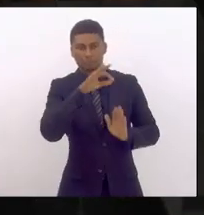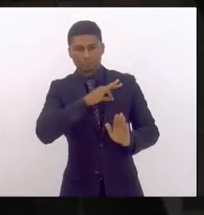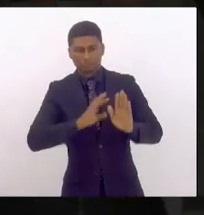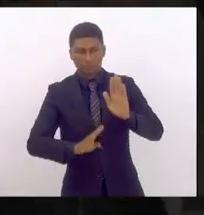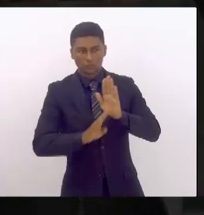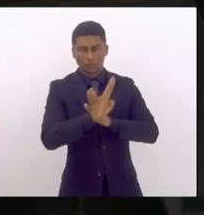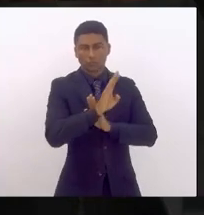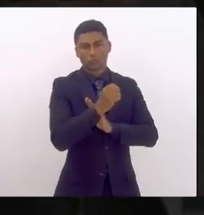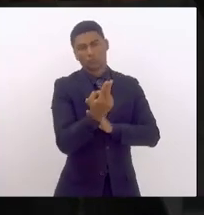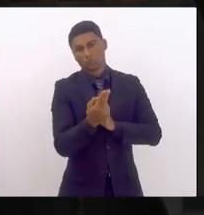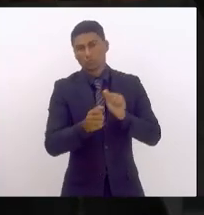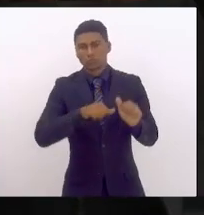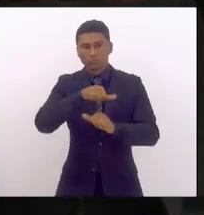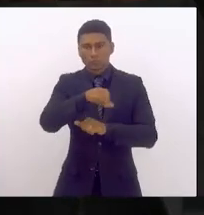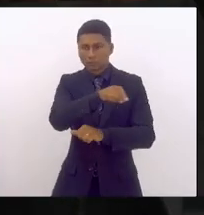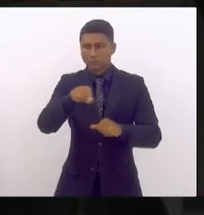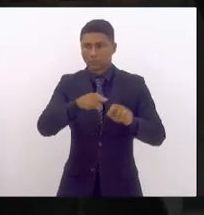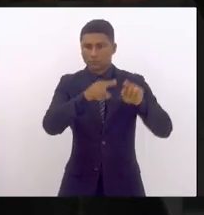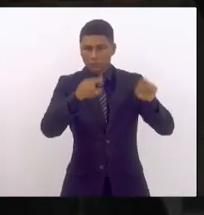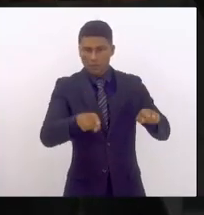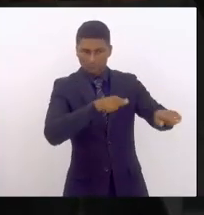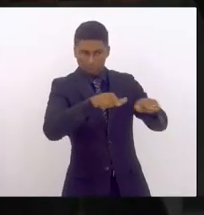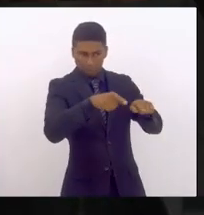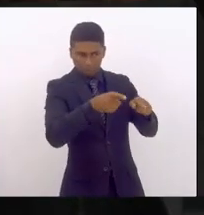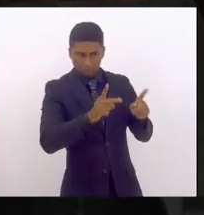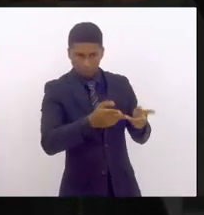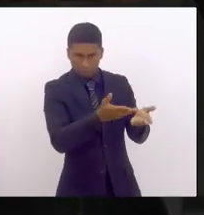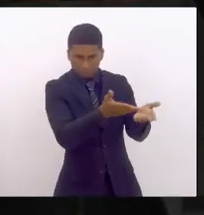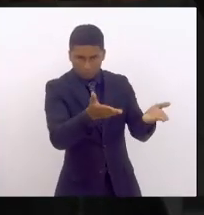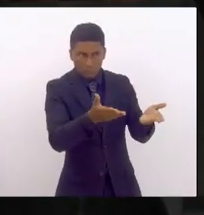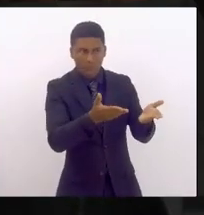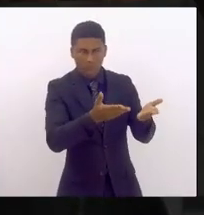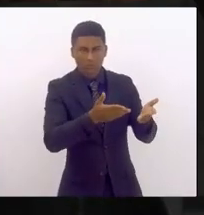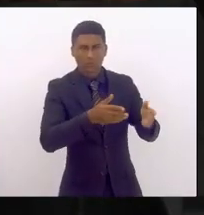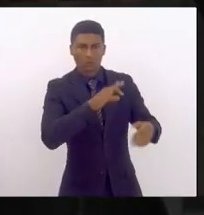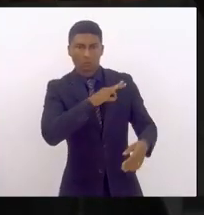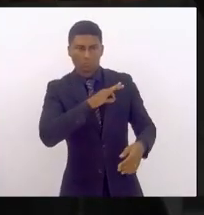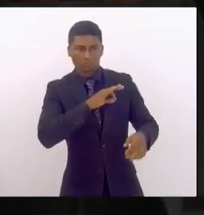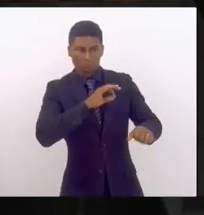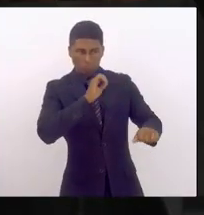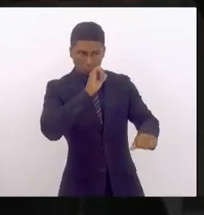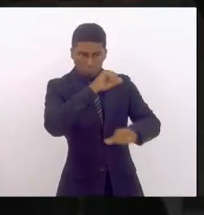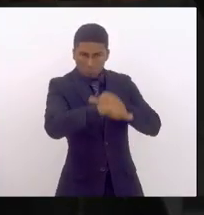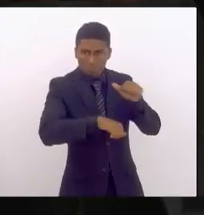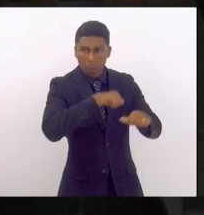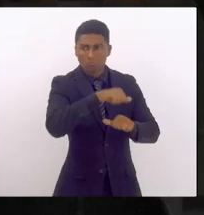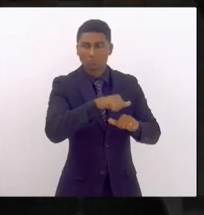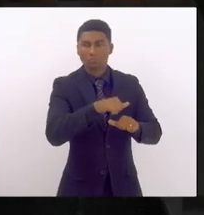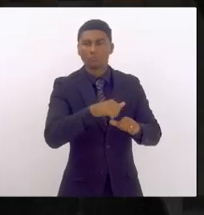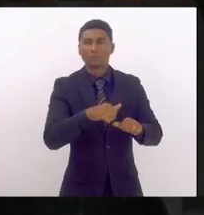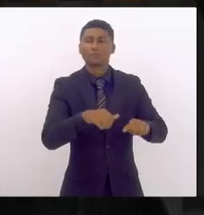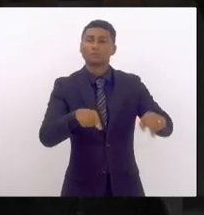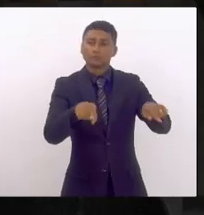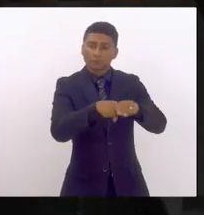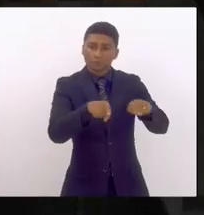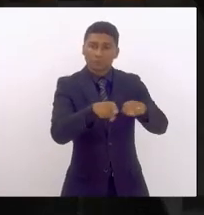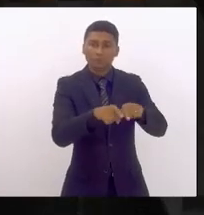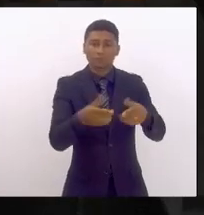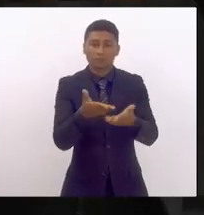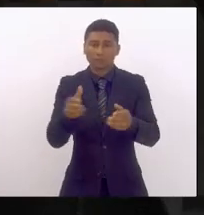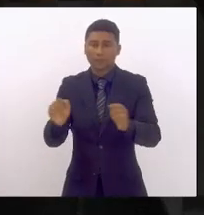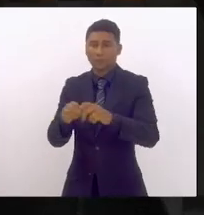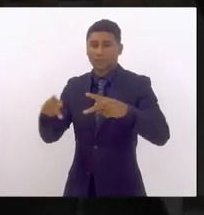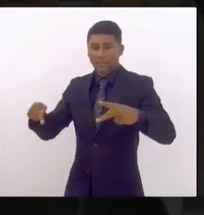na remuneração do servidor em atividade que impacto nos benefícios dos Servidores